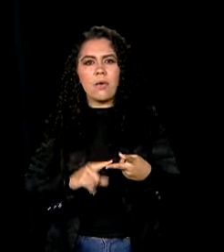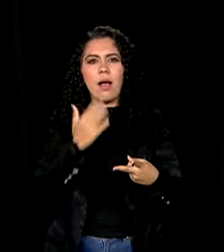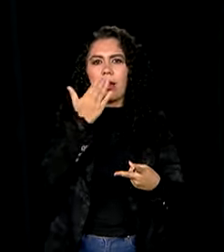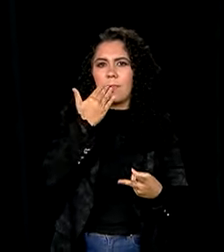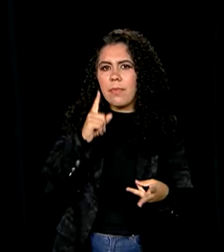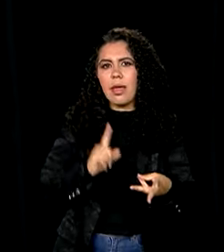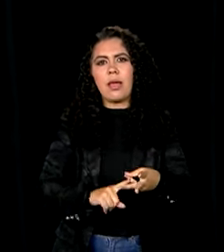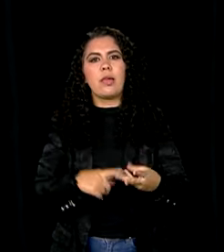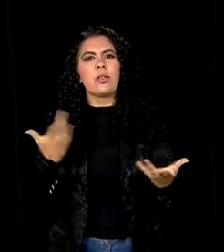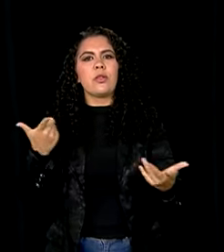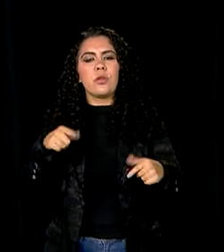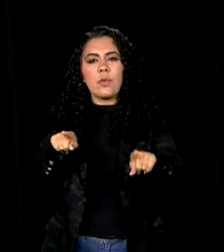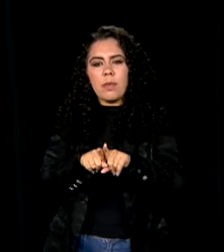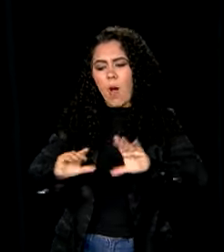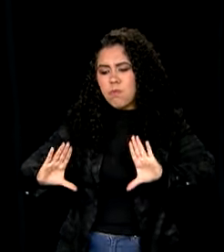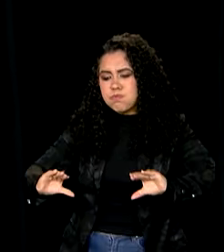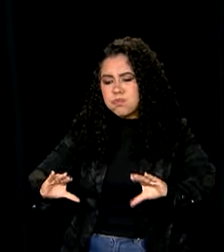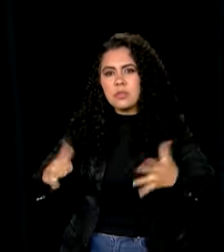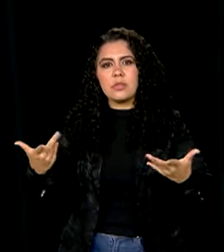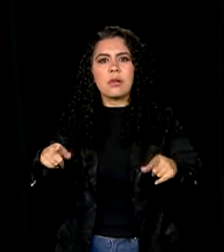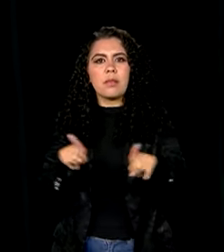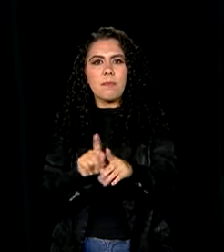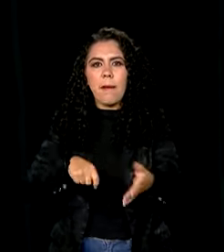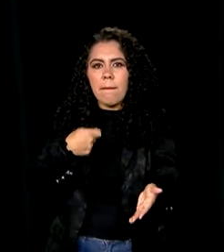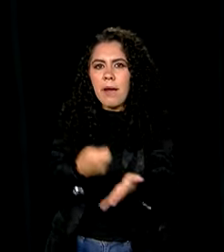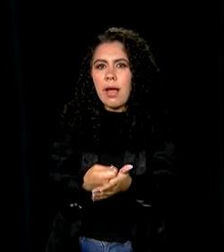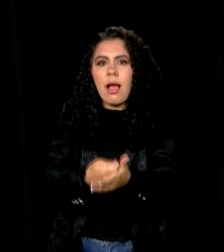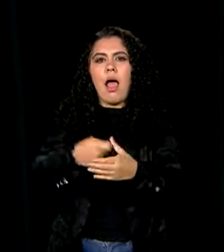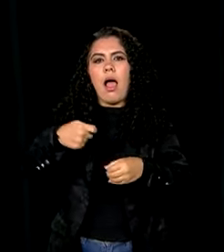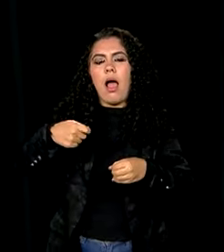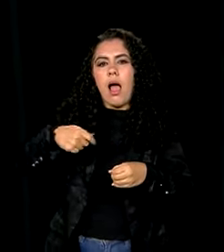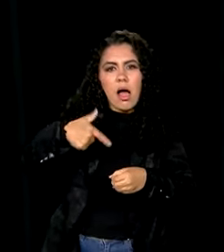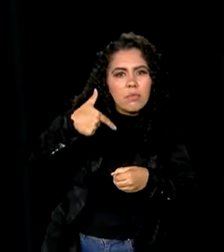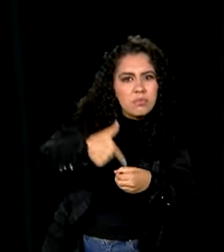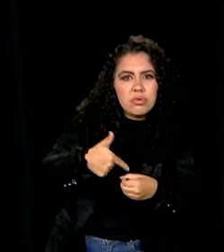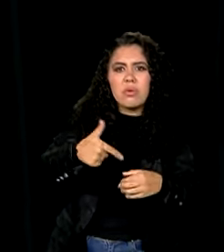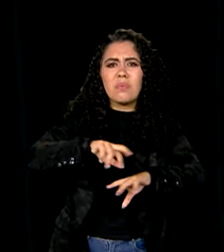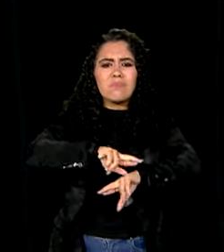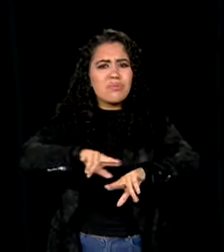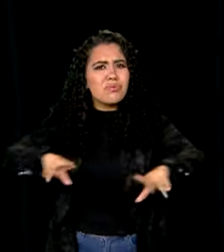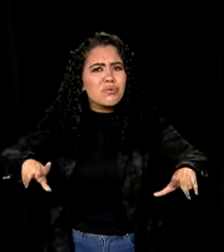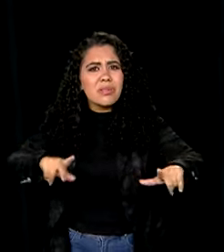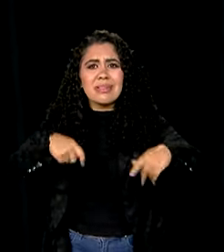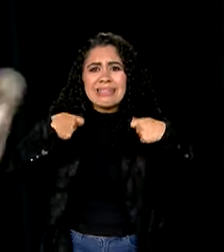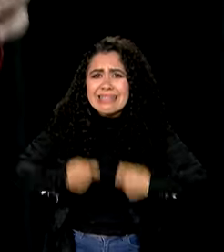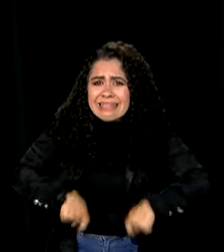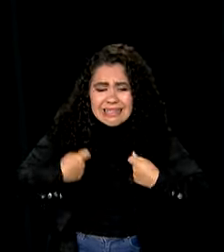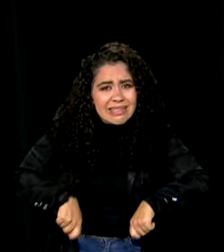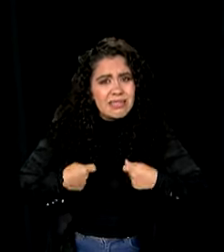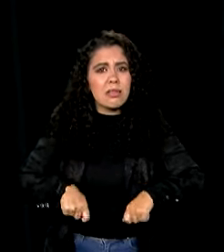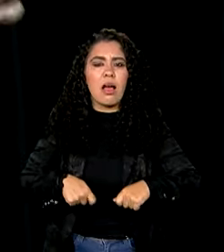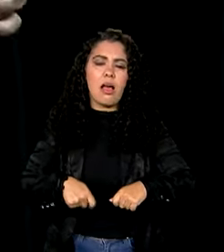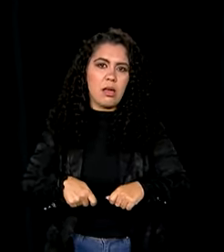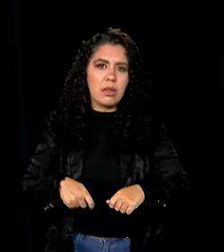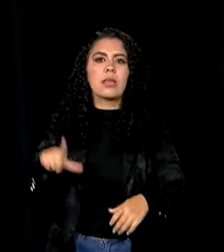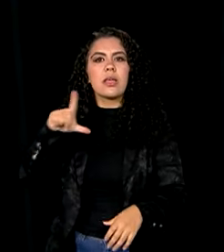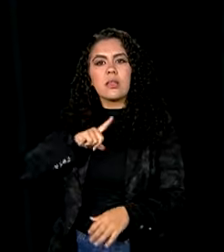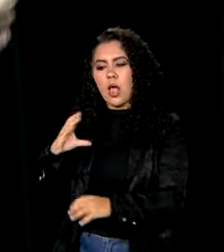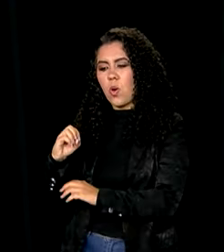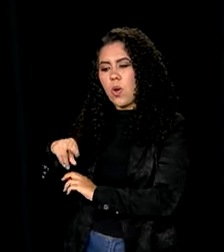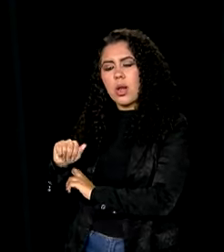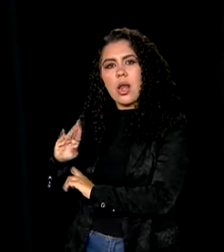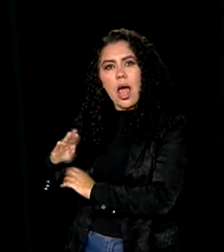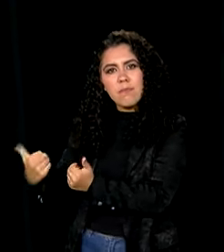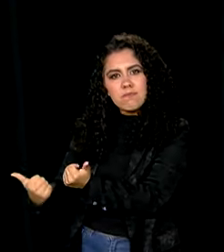químico, pagar óleo diesel, tudo aquilo que for necessário, com apoio da Conab, com apoio